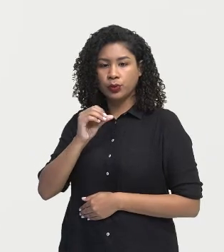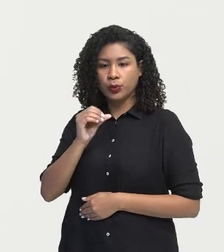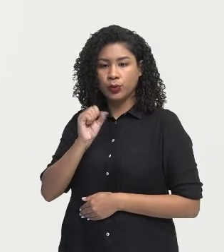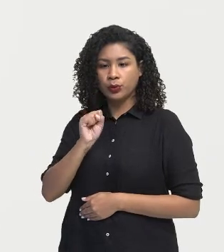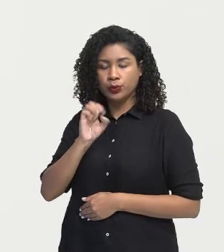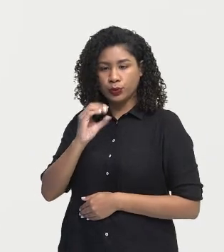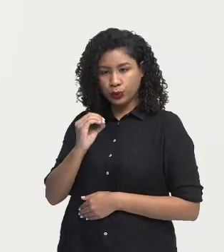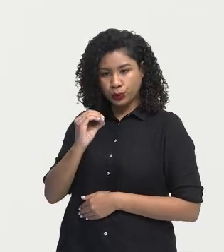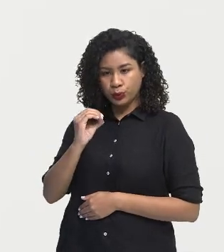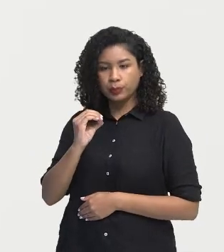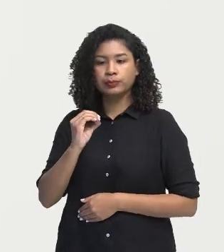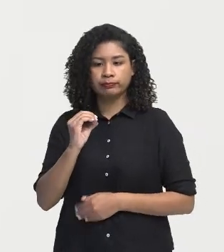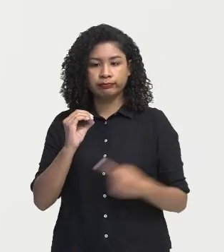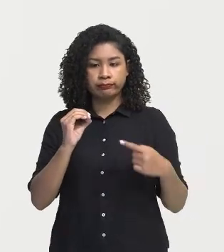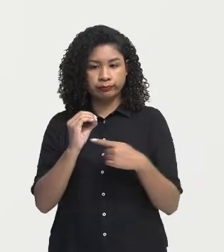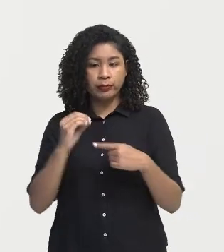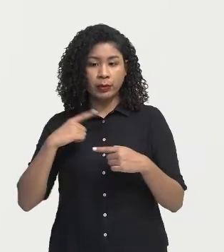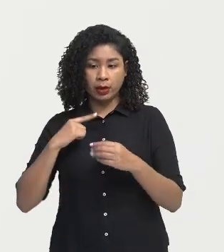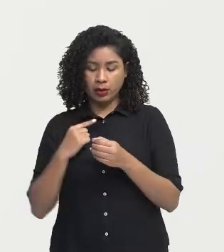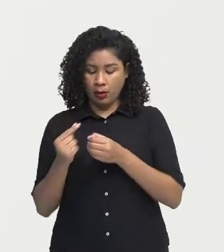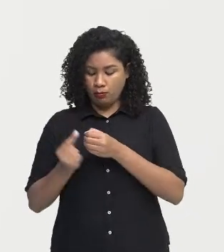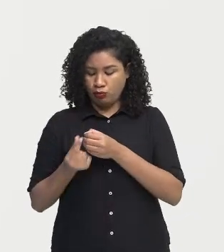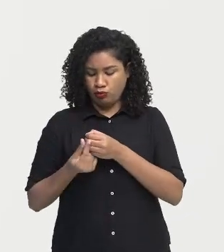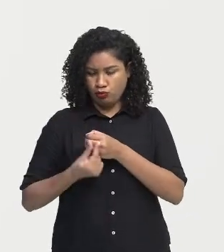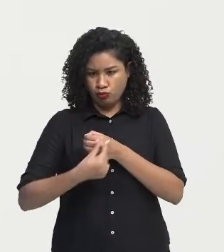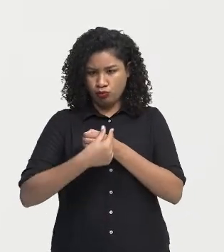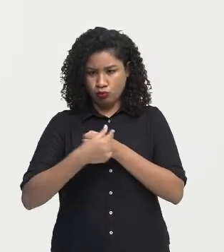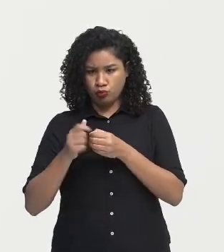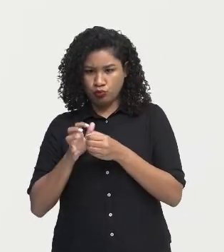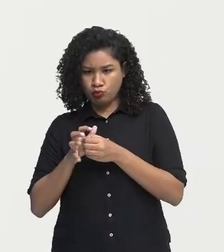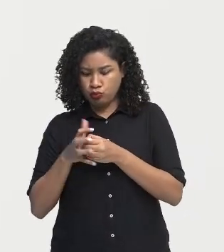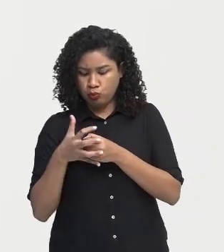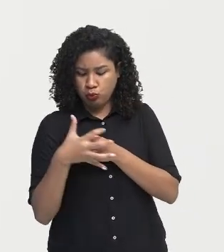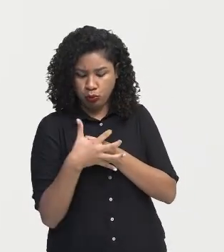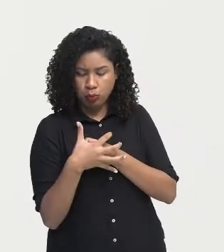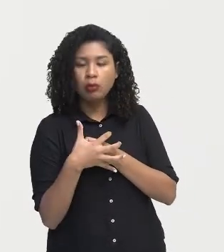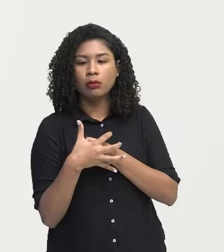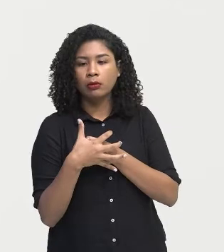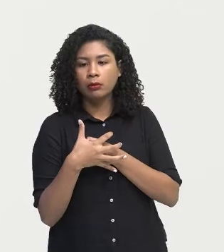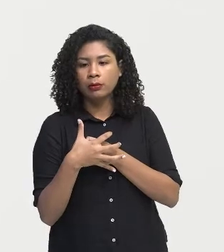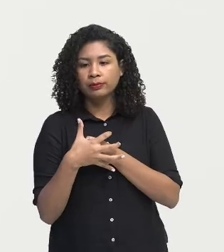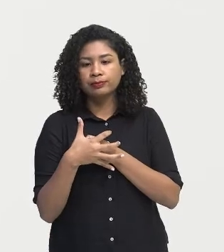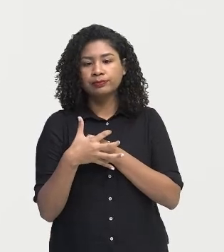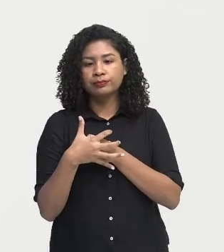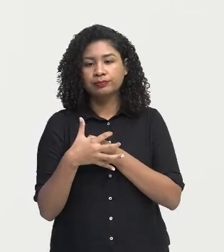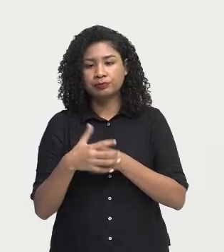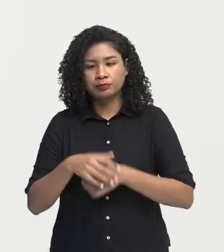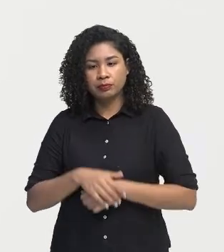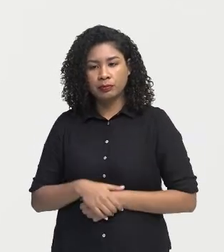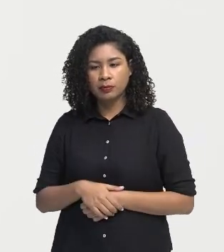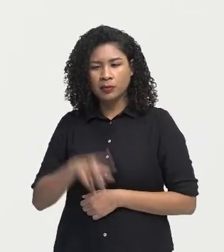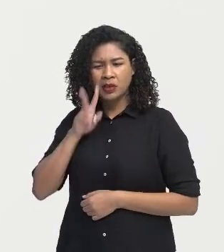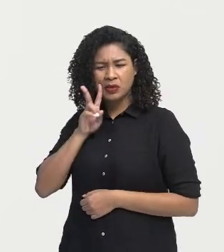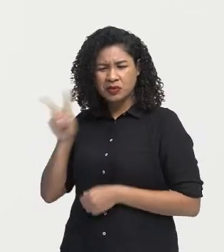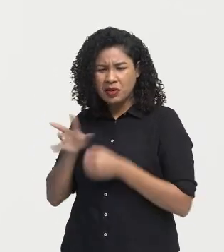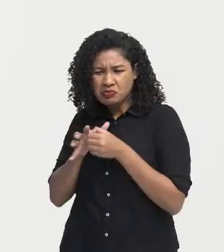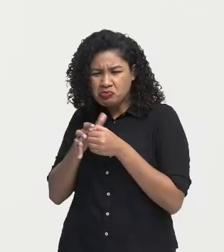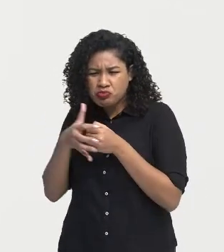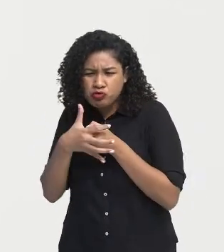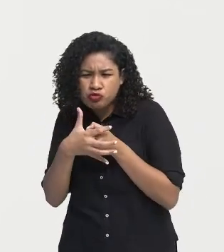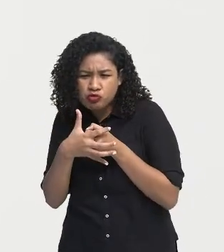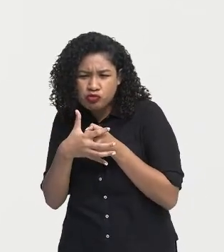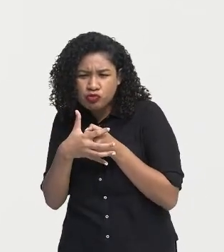apresenta os ribossomos aderidos à sua superfície, por isso que ele é considerado granuloso. Tá? Então, essa parte que eu observo aqui,